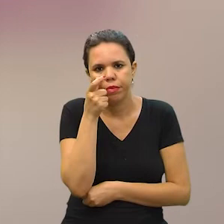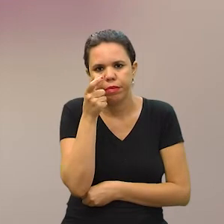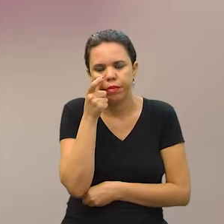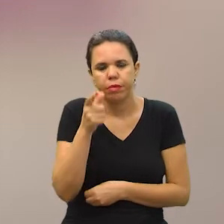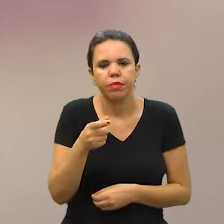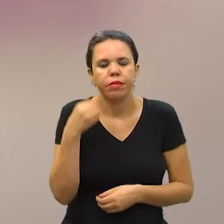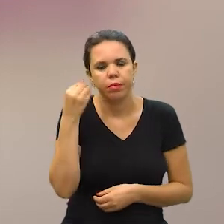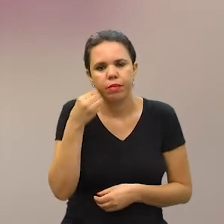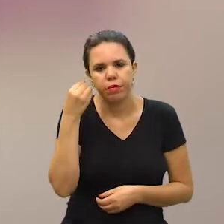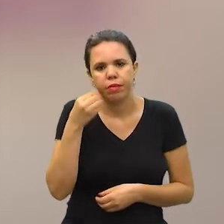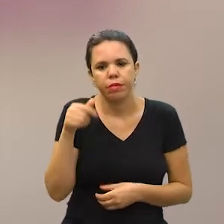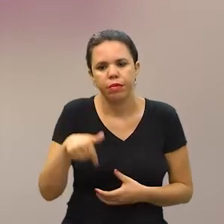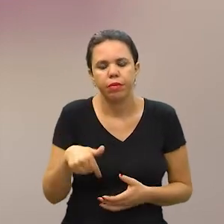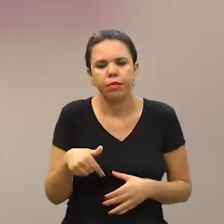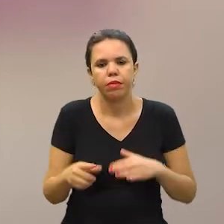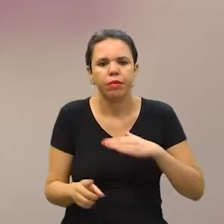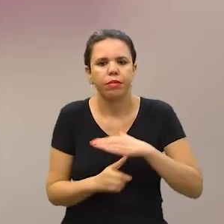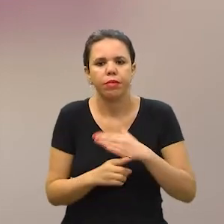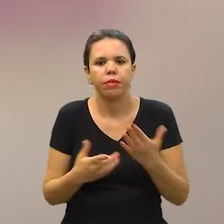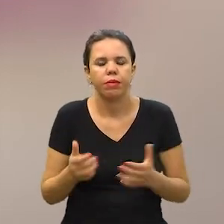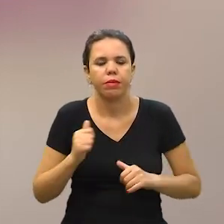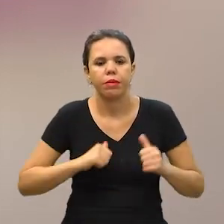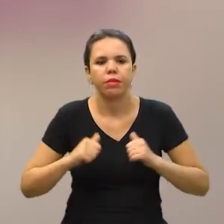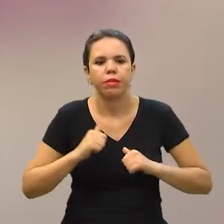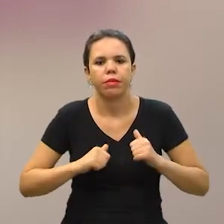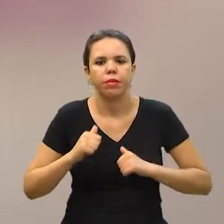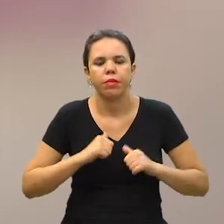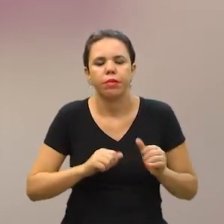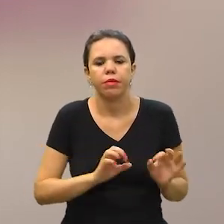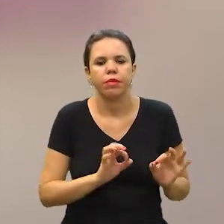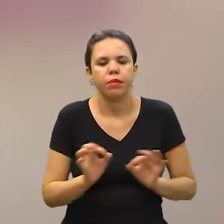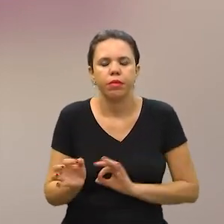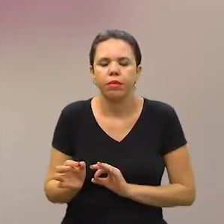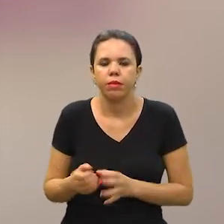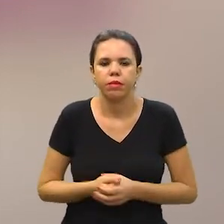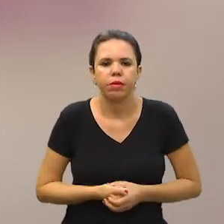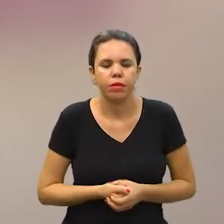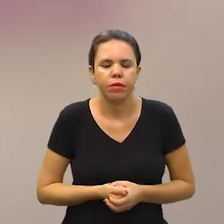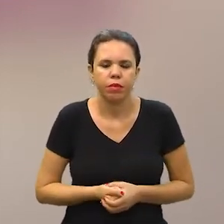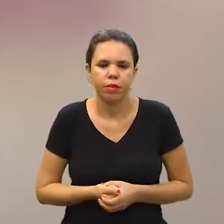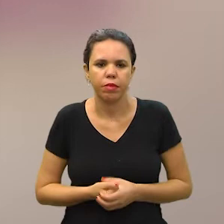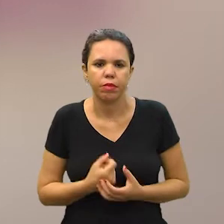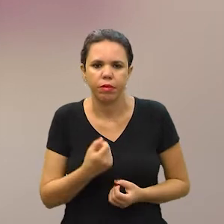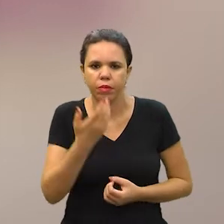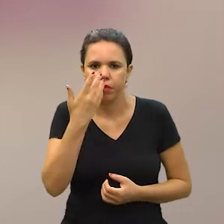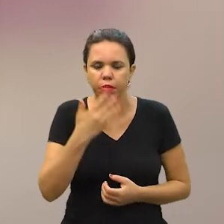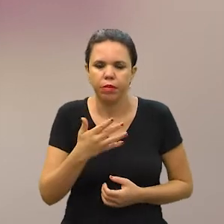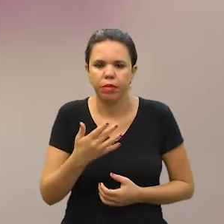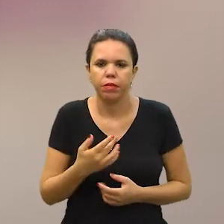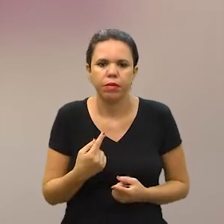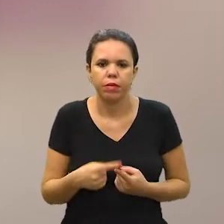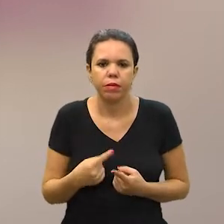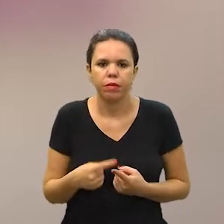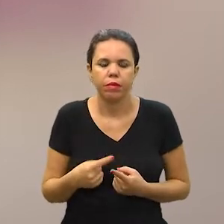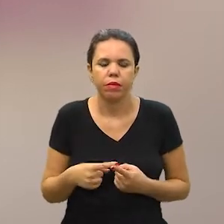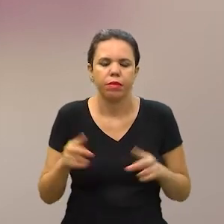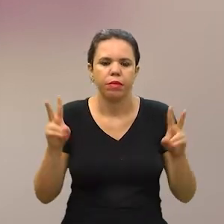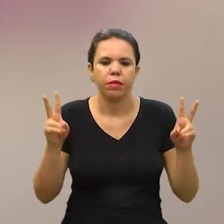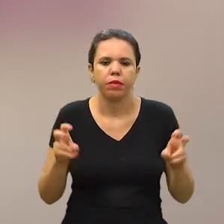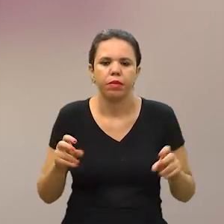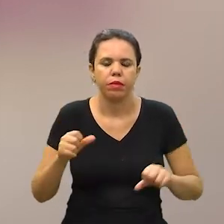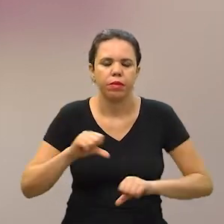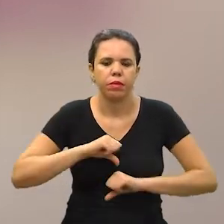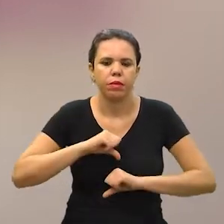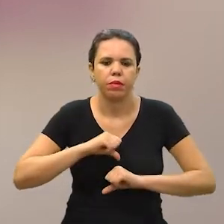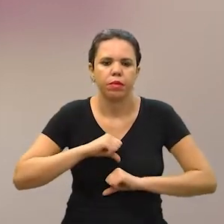vejo na minha experiência clínica de consultório, ansiedade acompanhar, né? Algumas crianças, até porque a gente falou dessa questão da